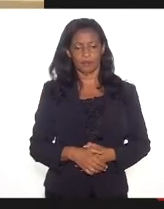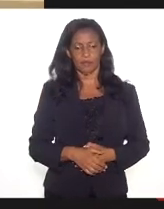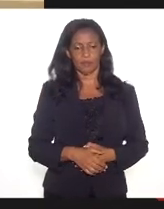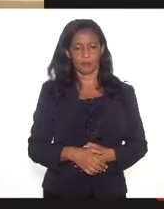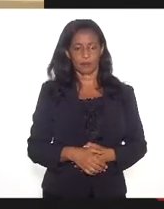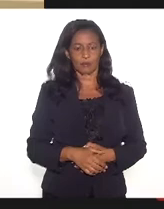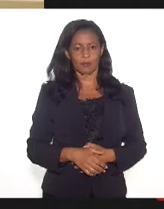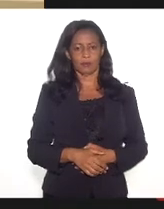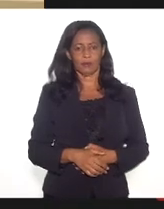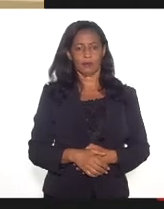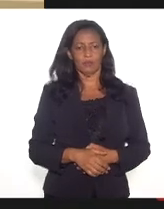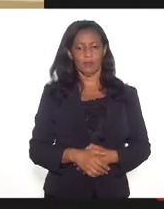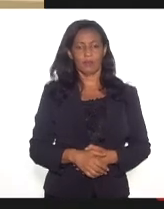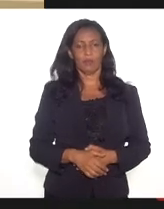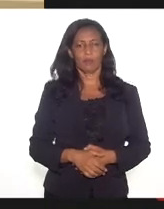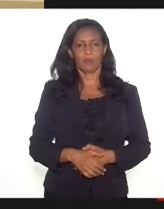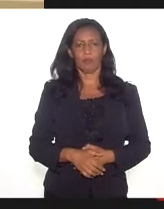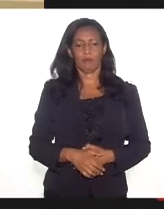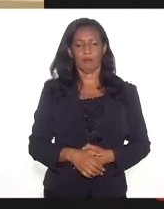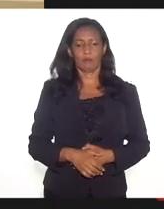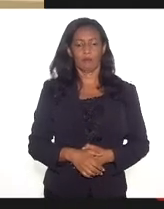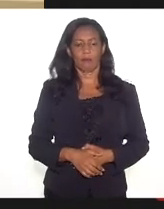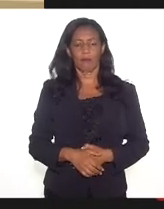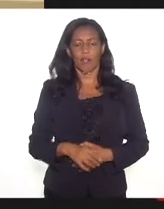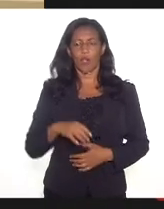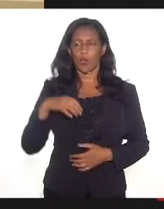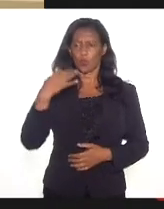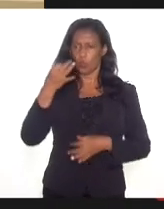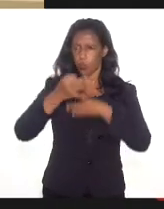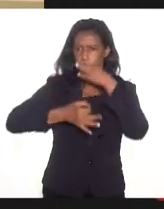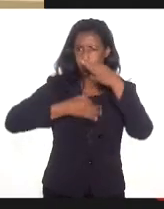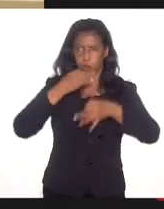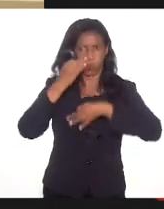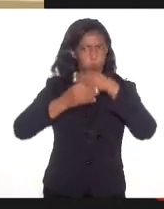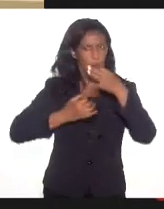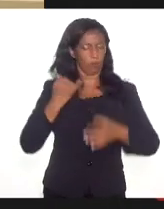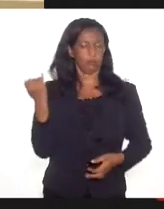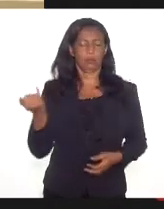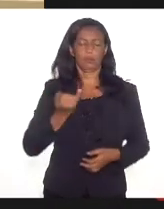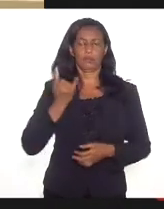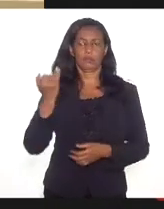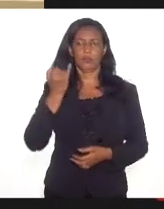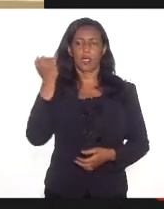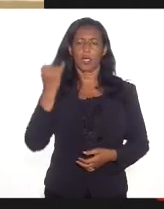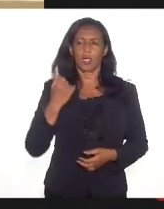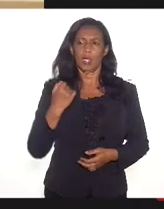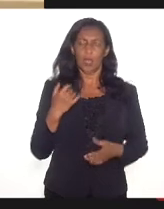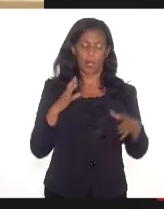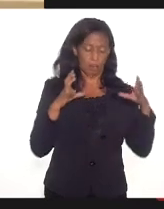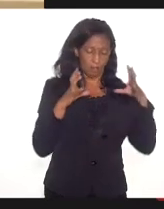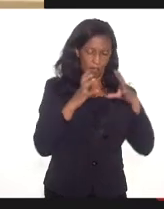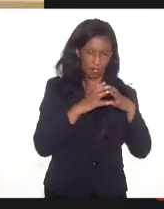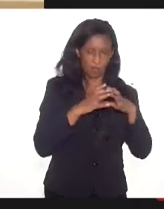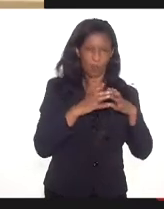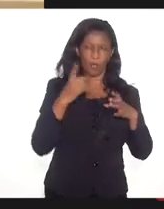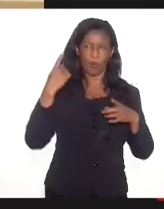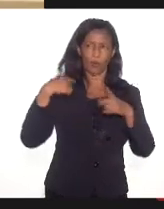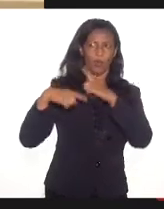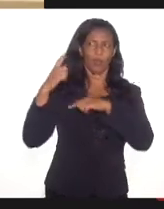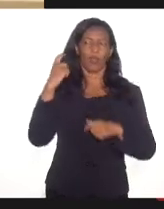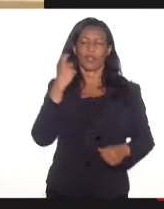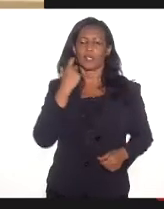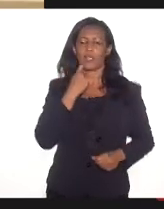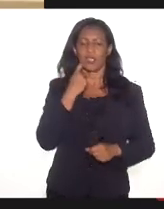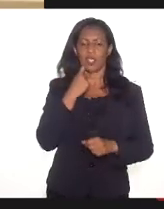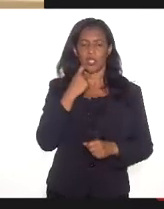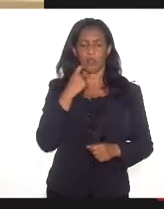super pertinente as observações e nós tivemos lá em Teresópolis na última sexta-feira inclusive